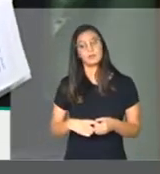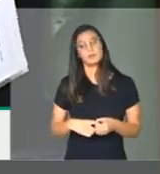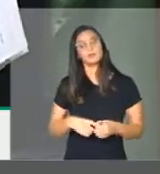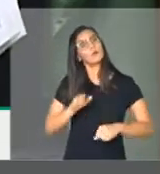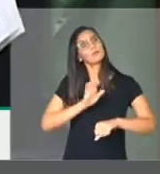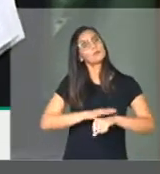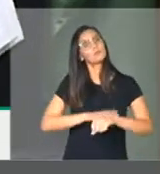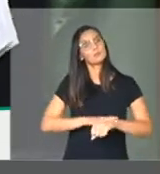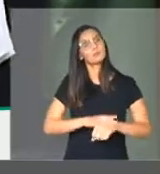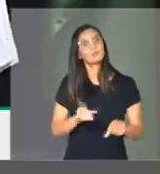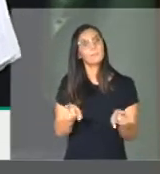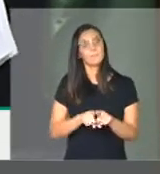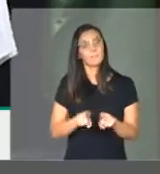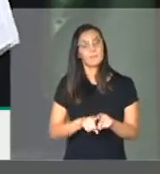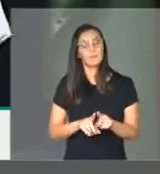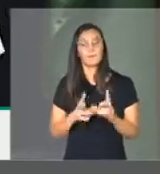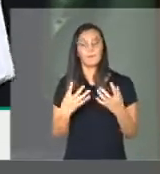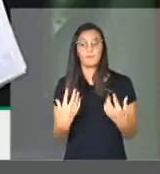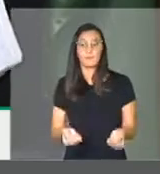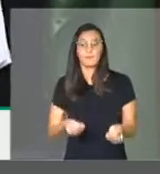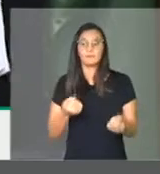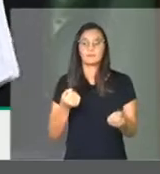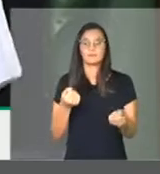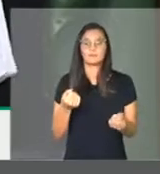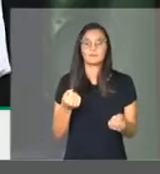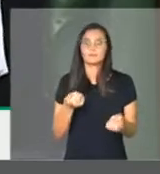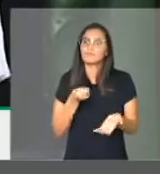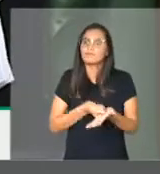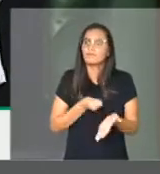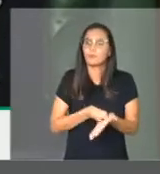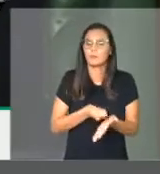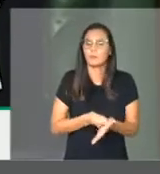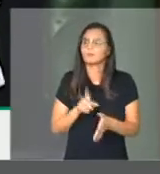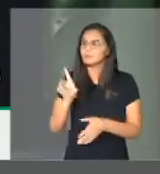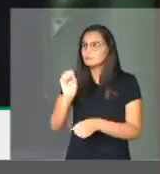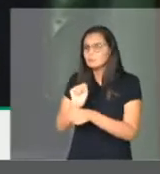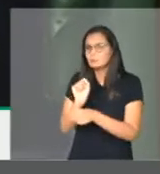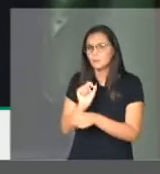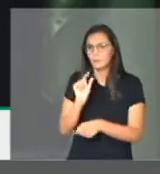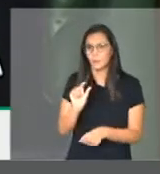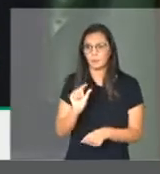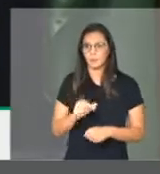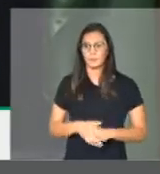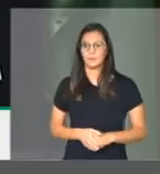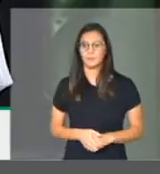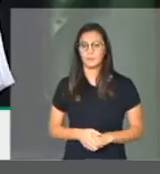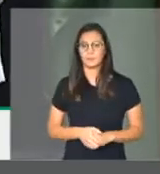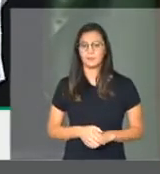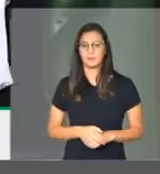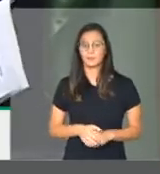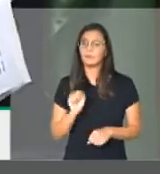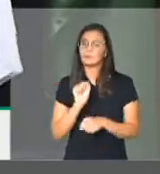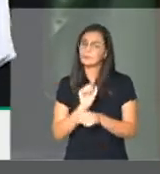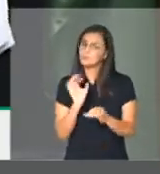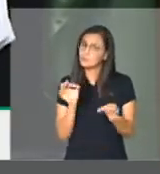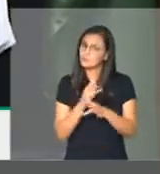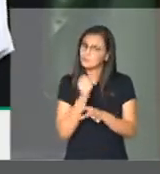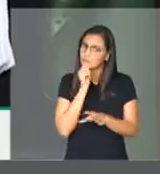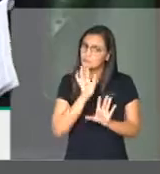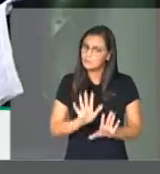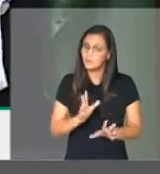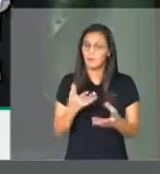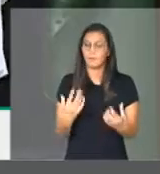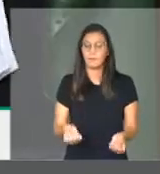Pernambuco. Vamos cobrar, só um instante, grande deputado Afonso Mota, me permita só concluir esta frase.